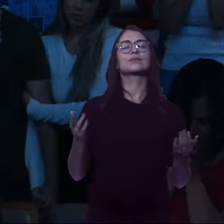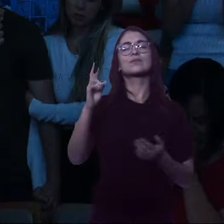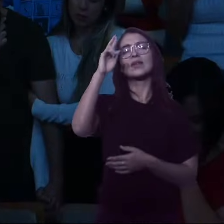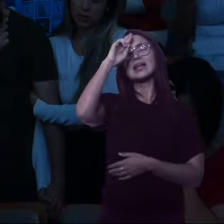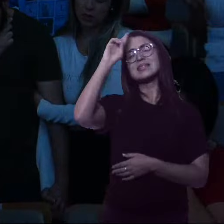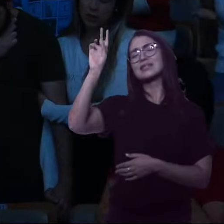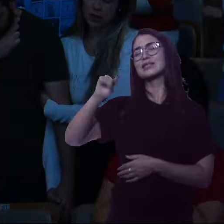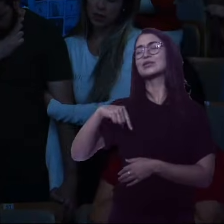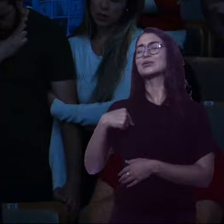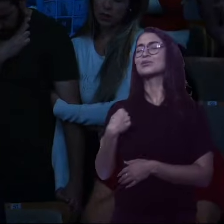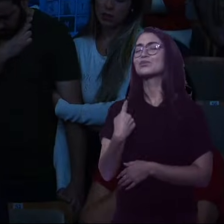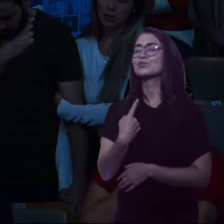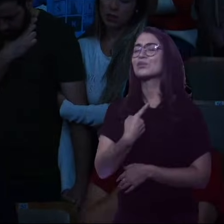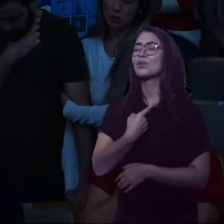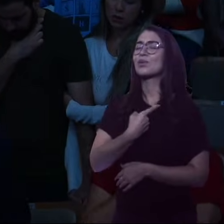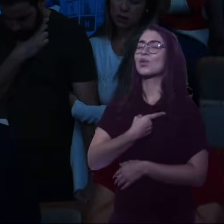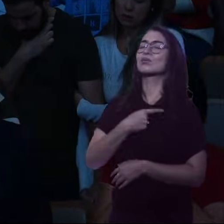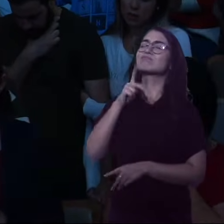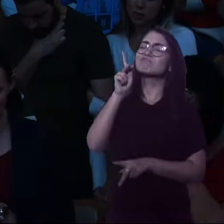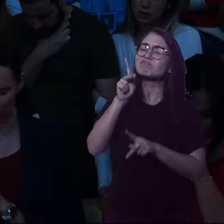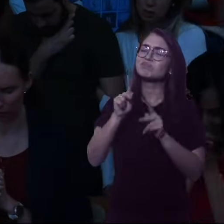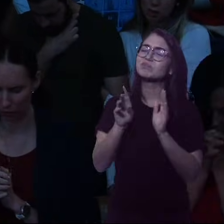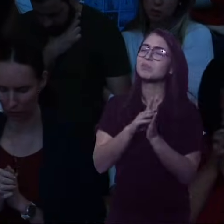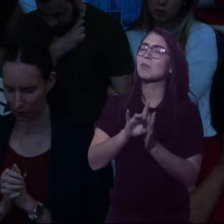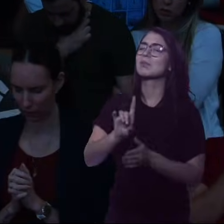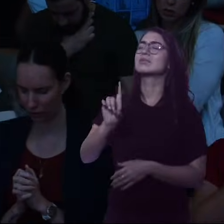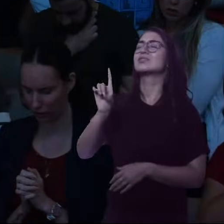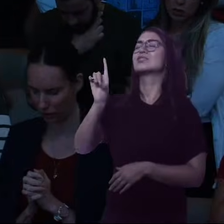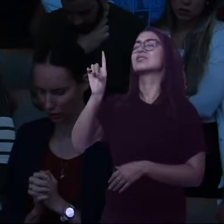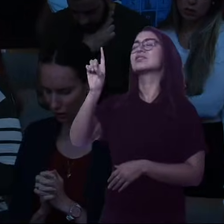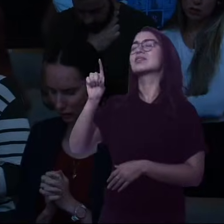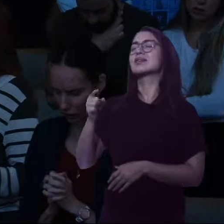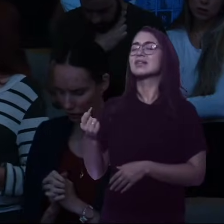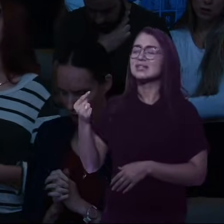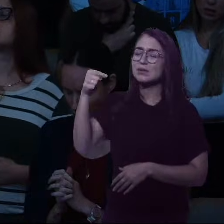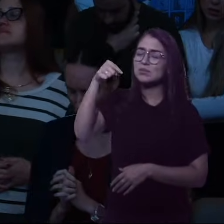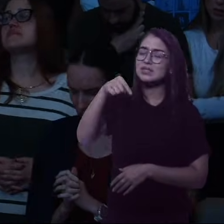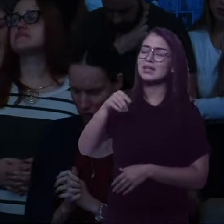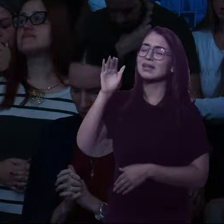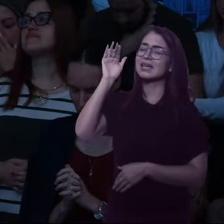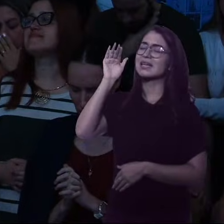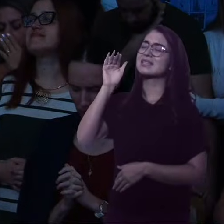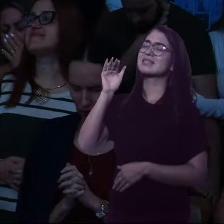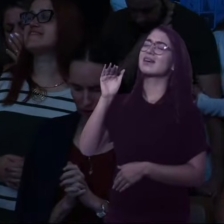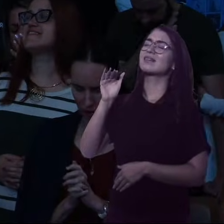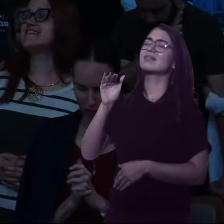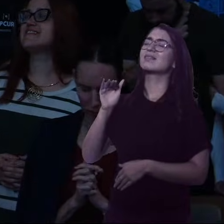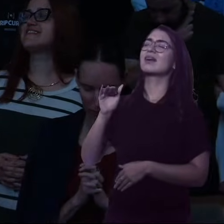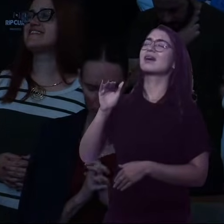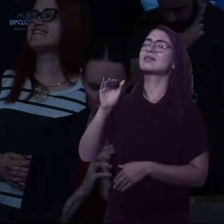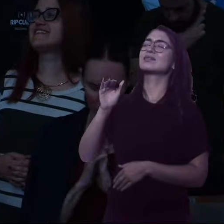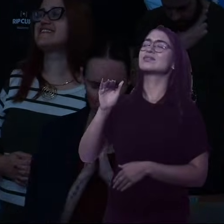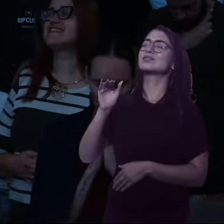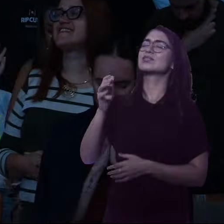Senhor, nós como povo de Deus, viemos aqui nessa tarde ouvir o Teu soprar.